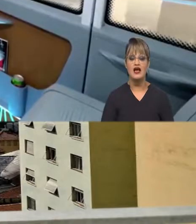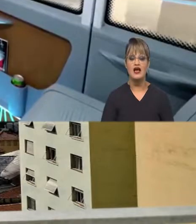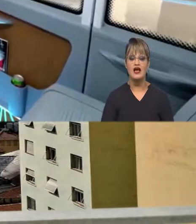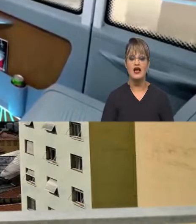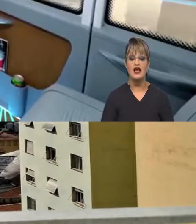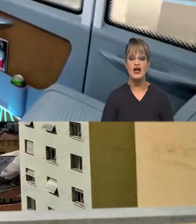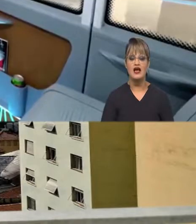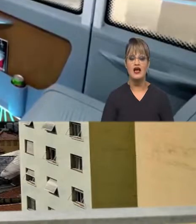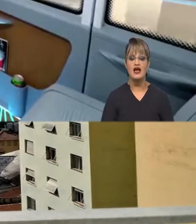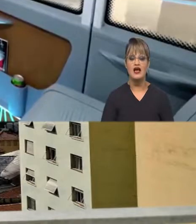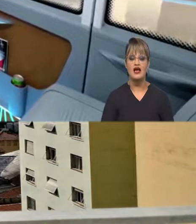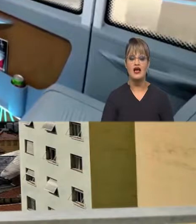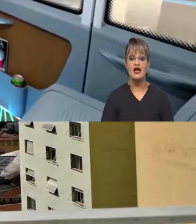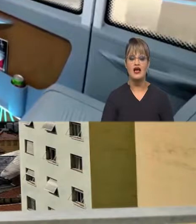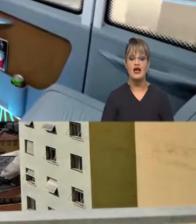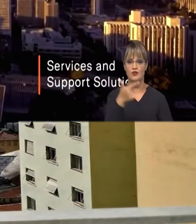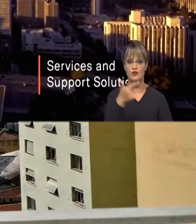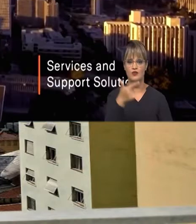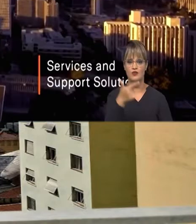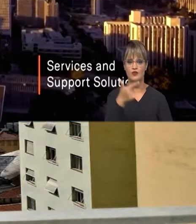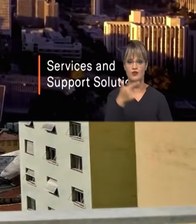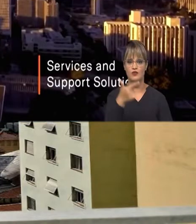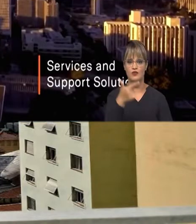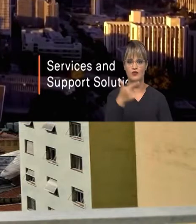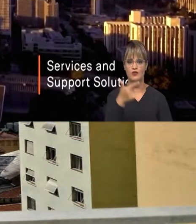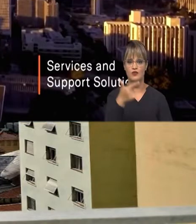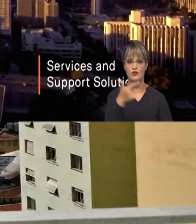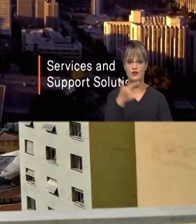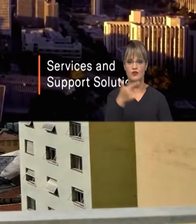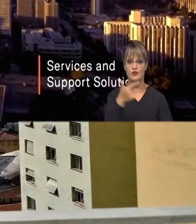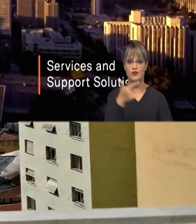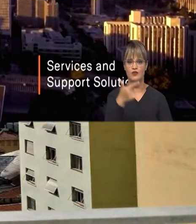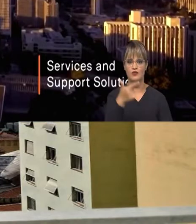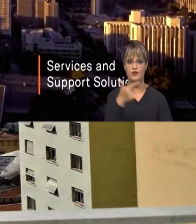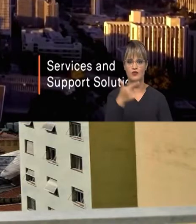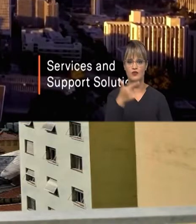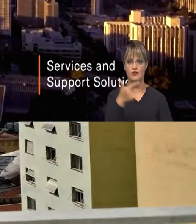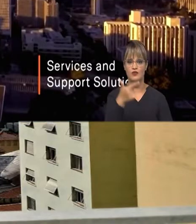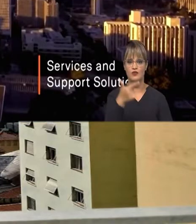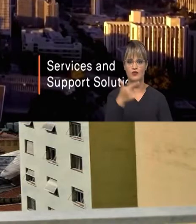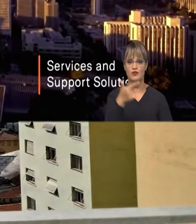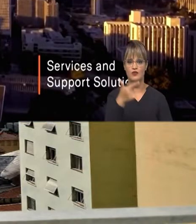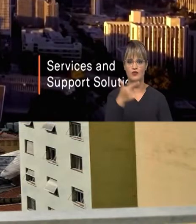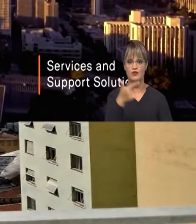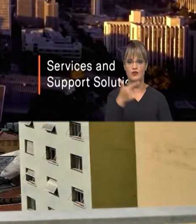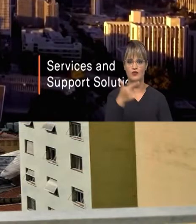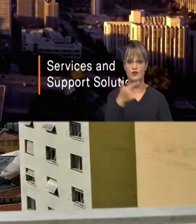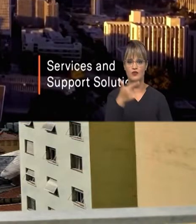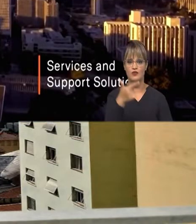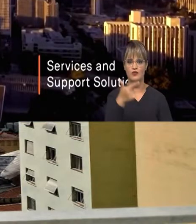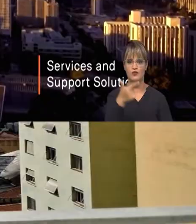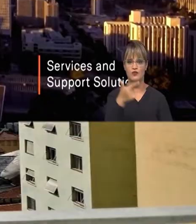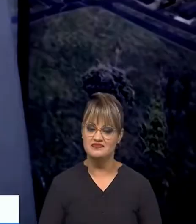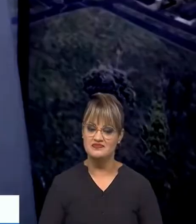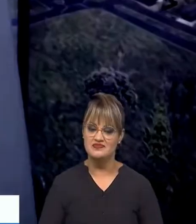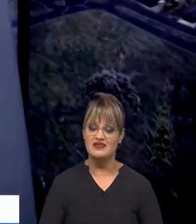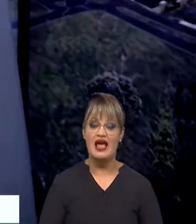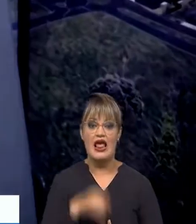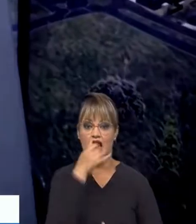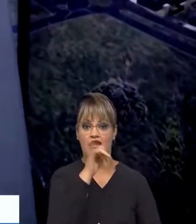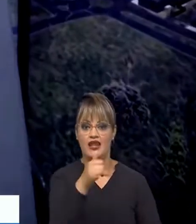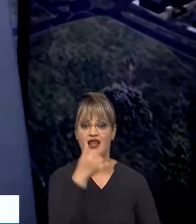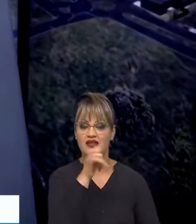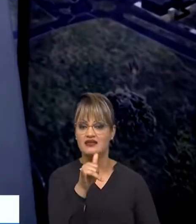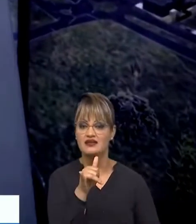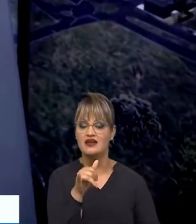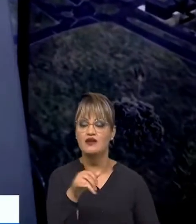4 passageiros com 1 piloto a bordo. Se tudo der certo, veja agora como serão os carros do futuro. E vamos